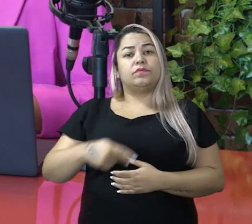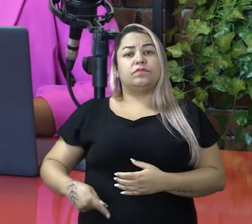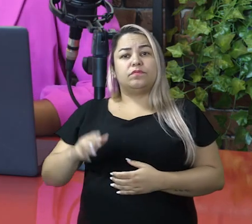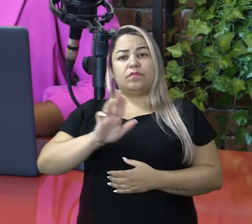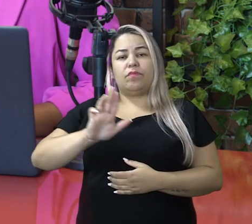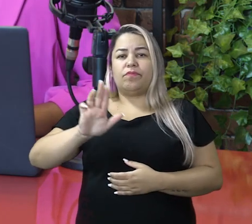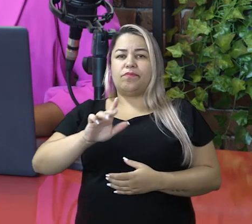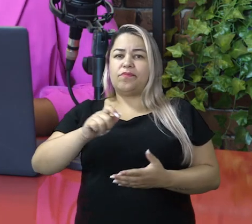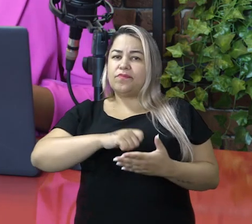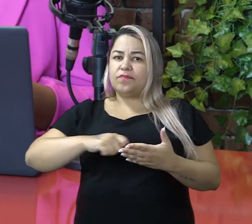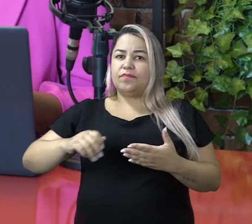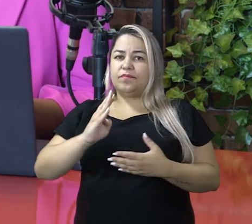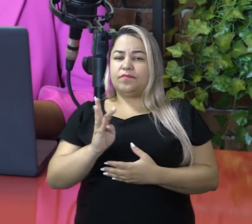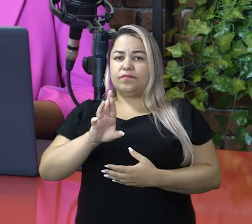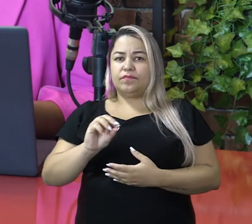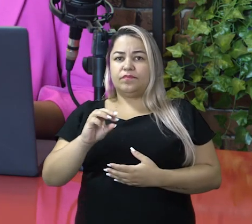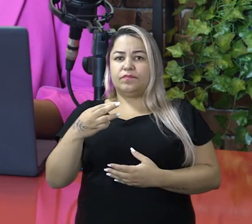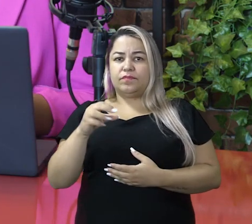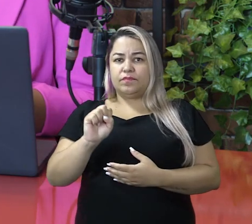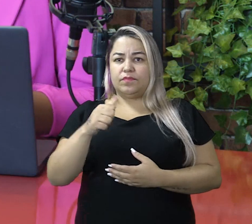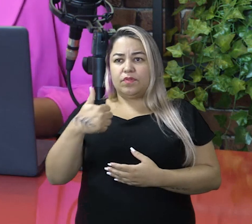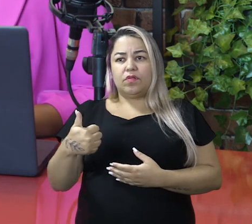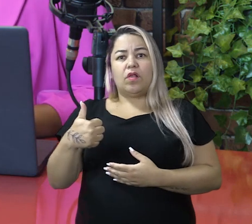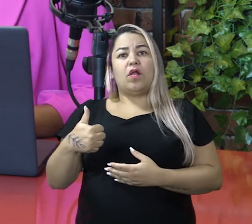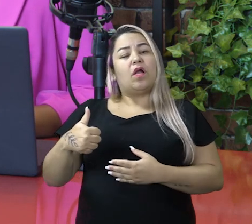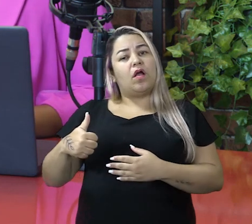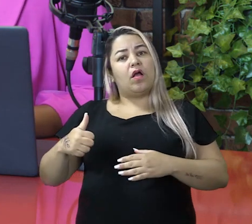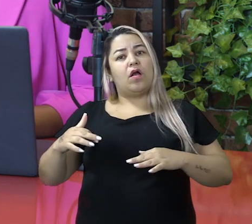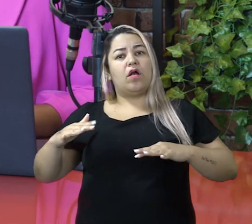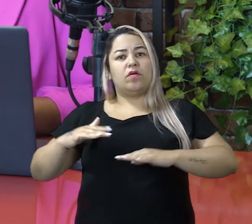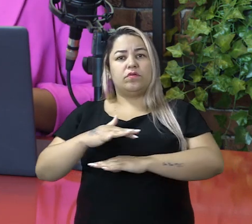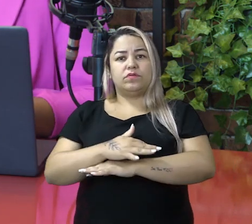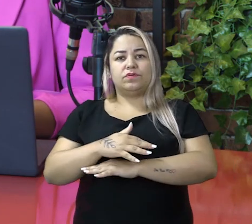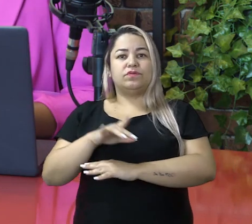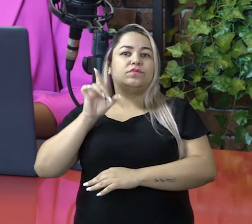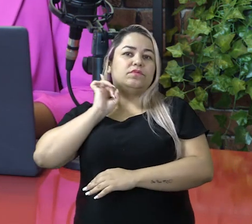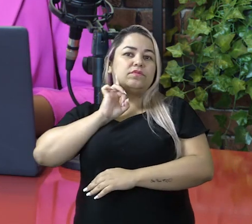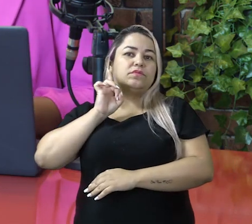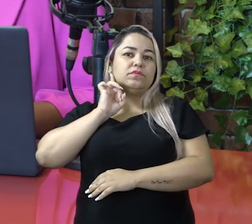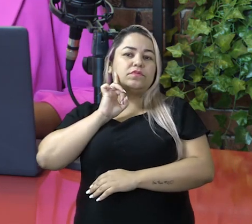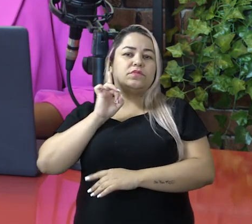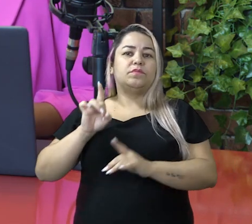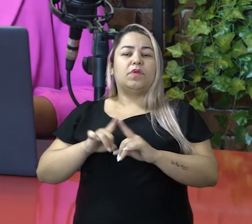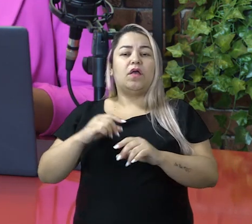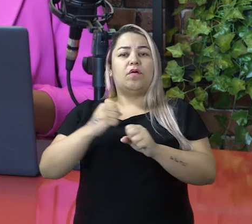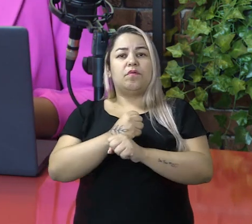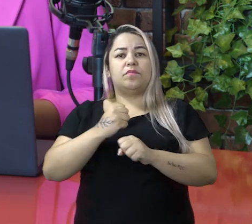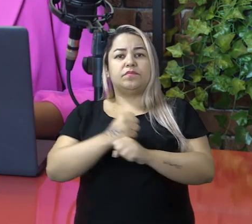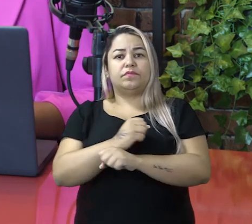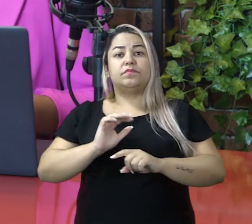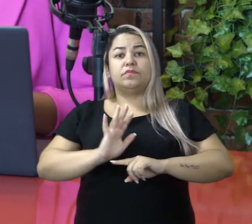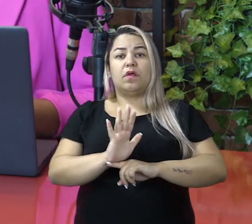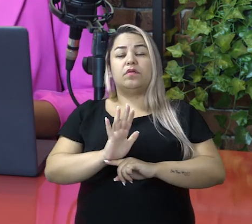O presidente Lula assinou a concessão da BR-381, rodovia que atravessa o estado de Minas Gerais e cuja